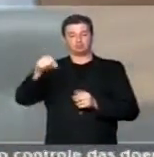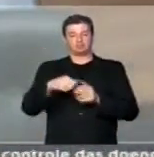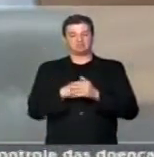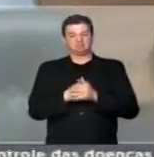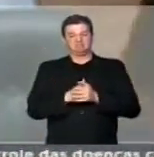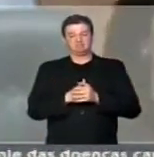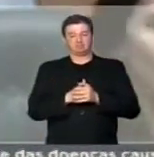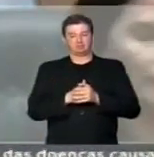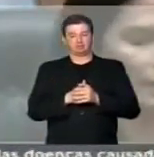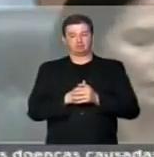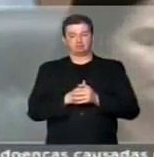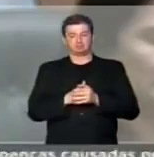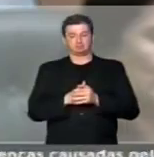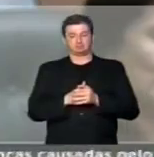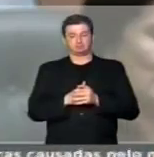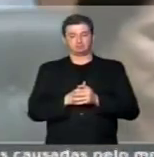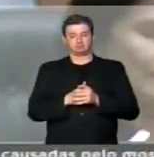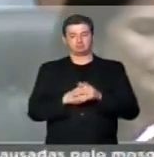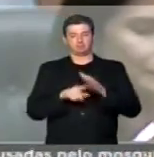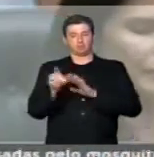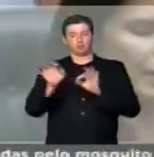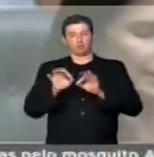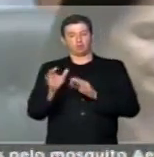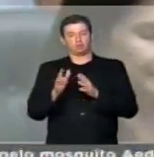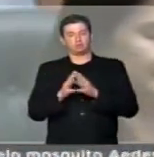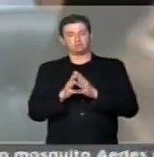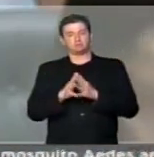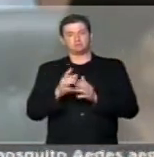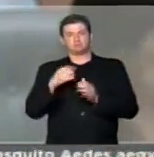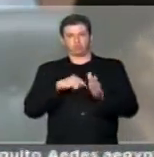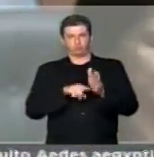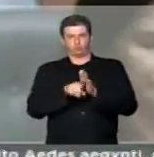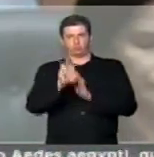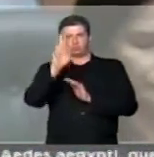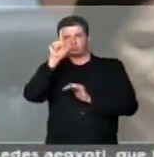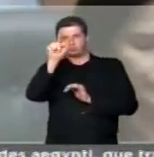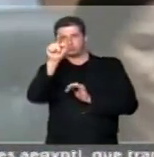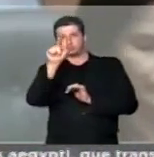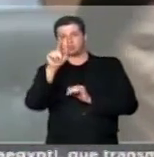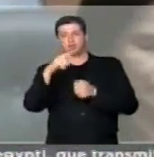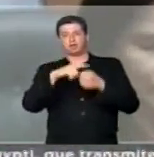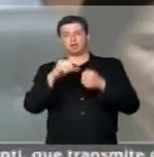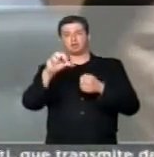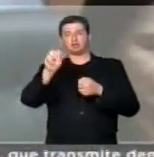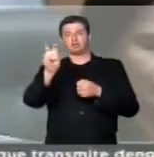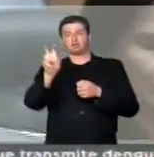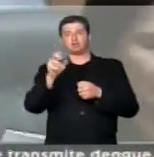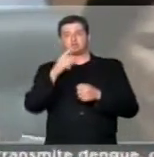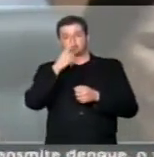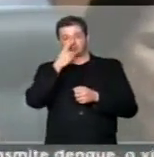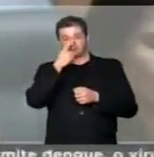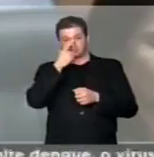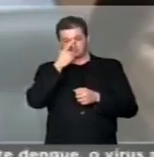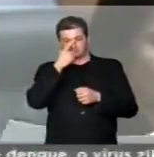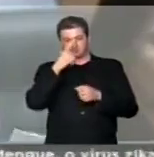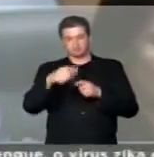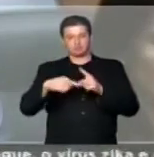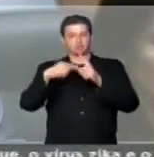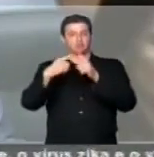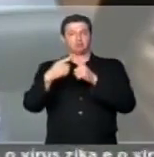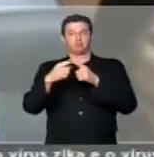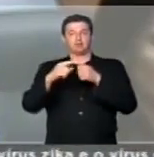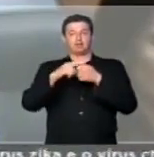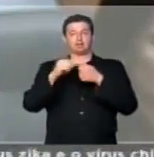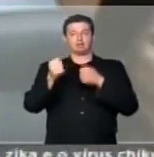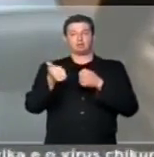Pois não. Uma questão de ordem, senhor presidente. Indago a Vossa Excelência, é o artigo 95, combinado